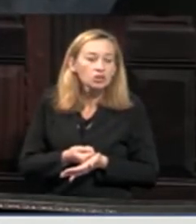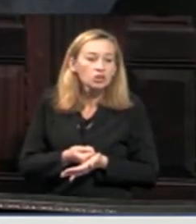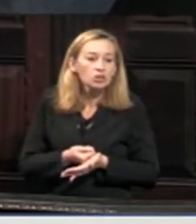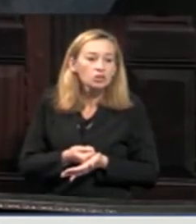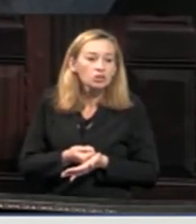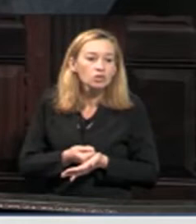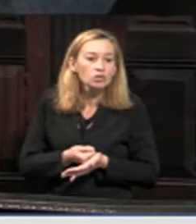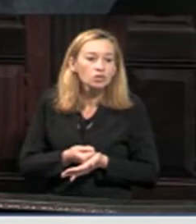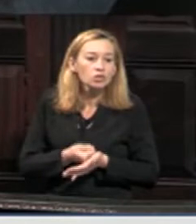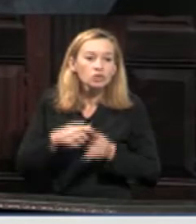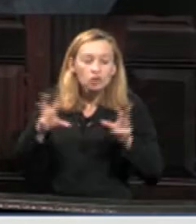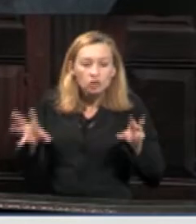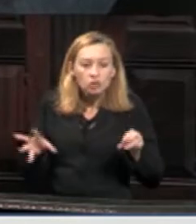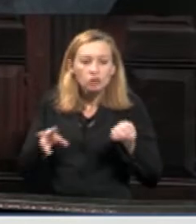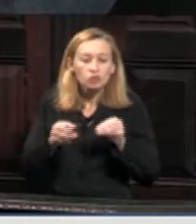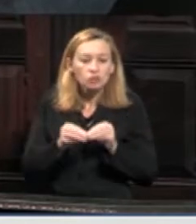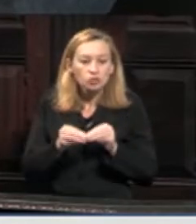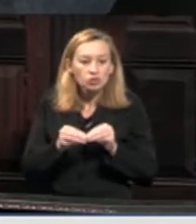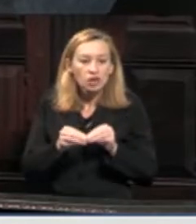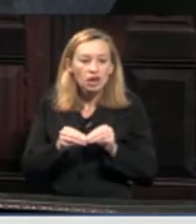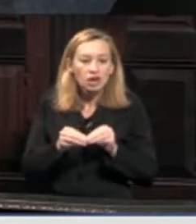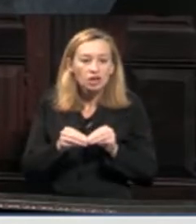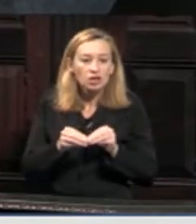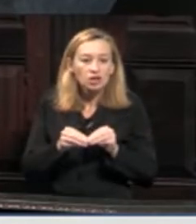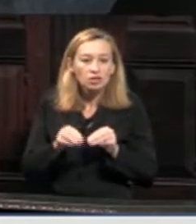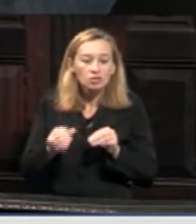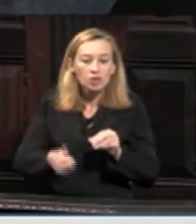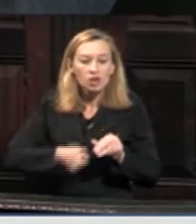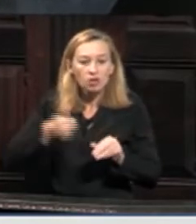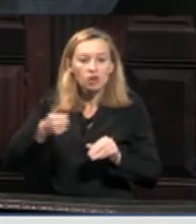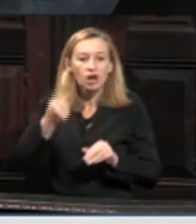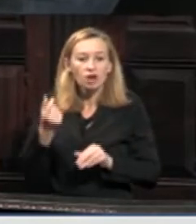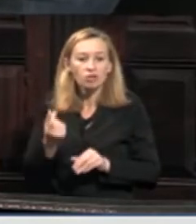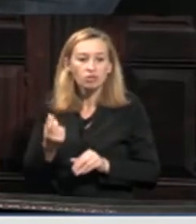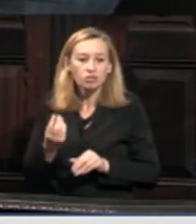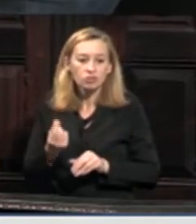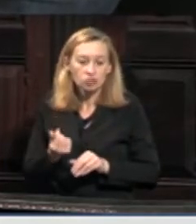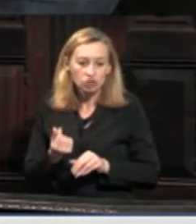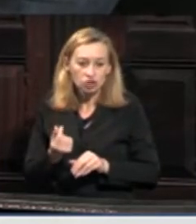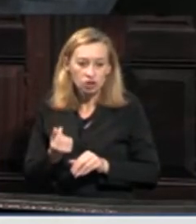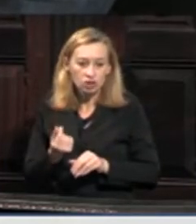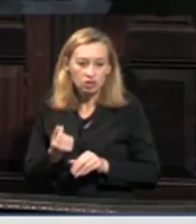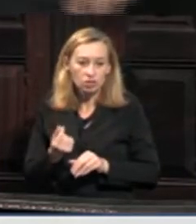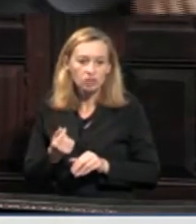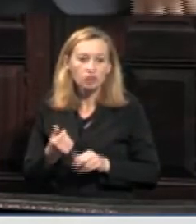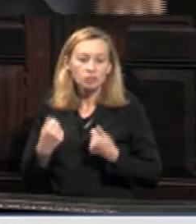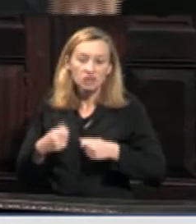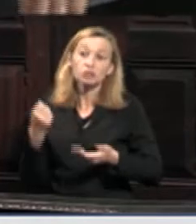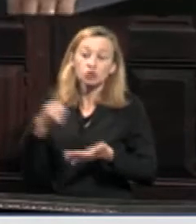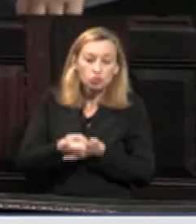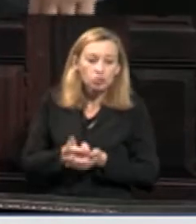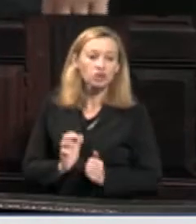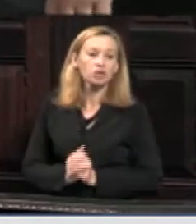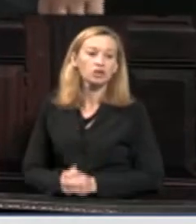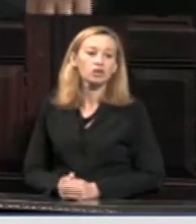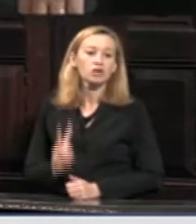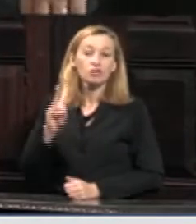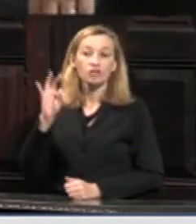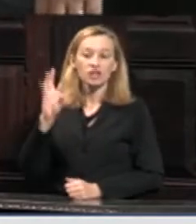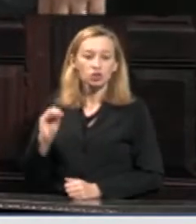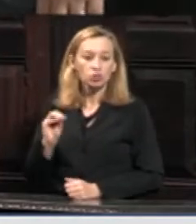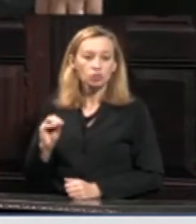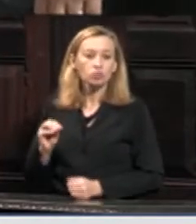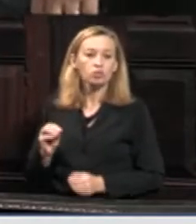com recursos previstos no orçamento. Temos que garantir esses meios. É por causa do veto, tá? Para botar